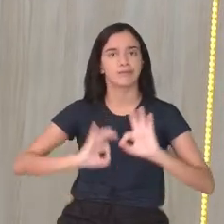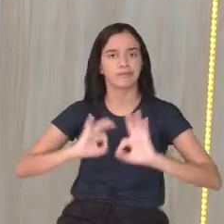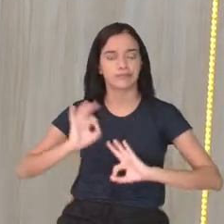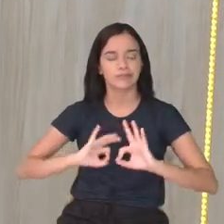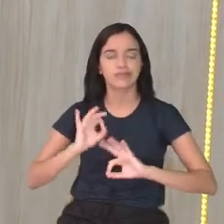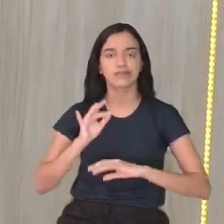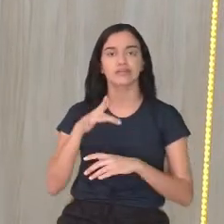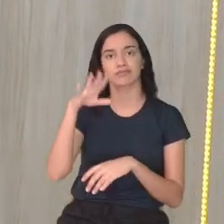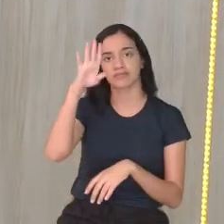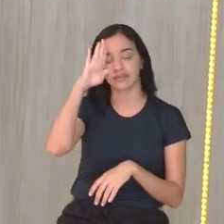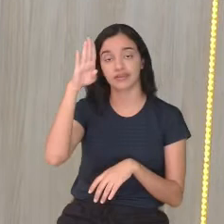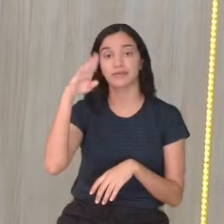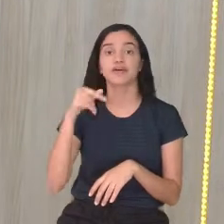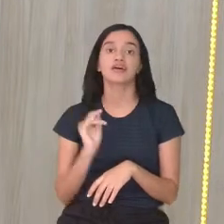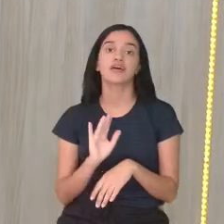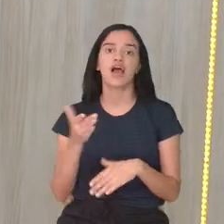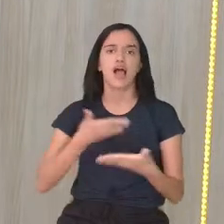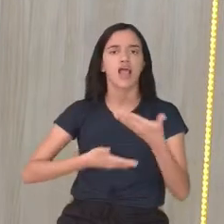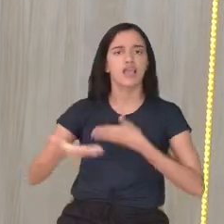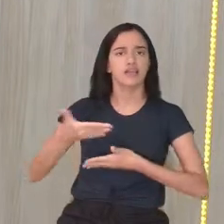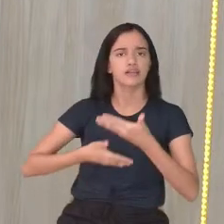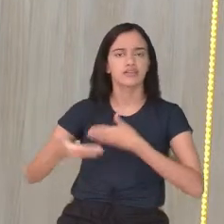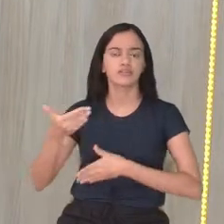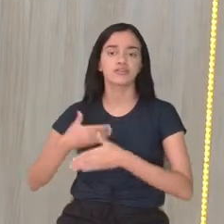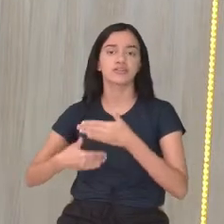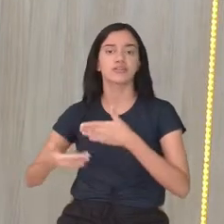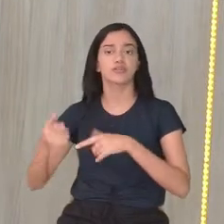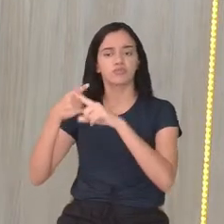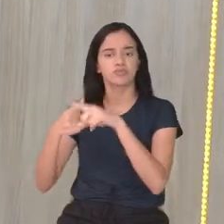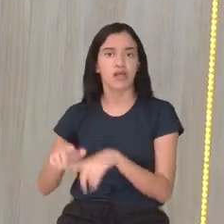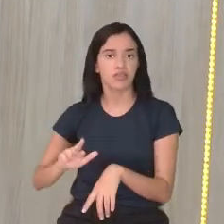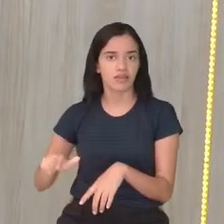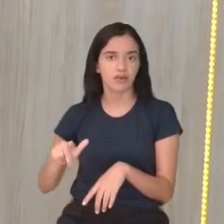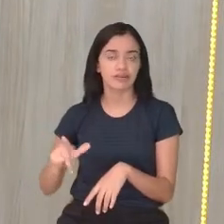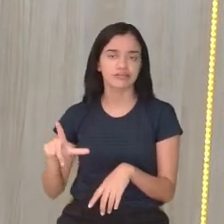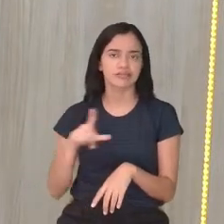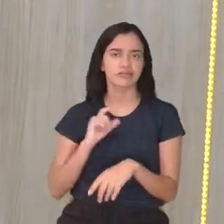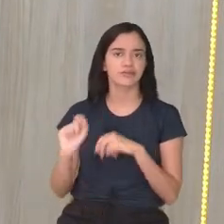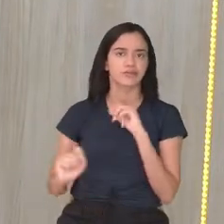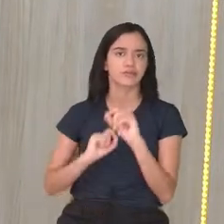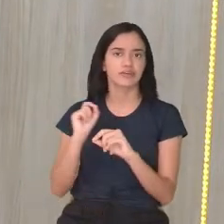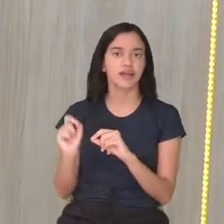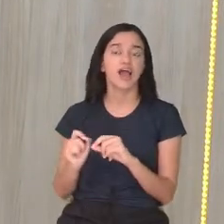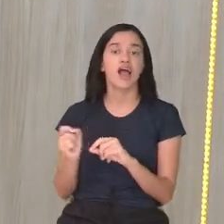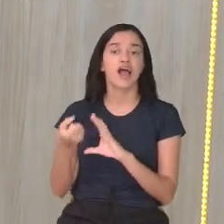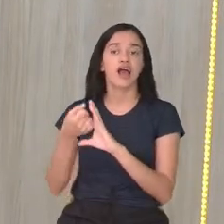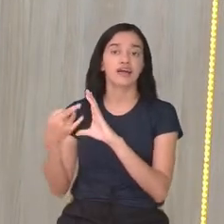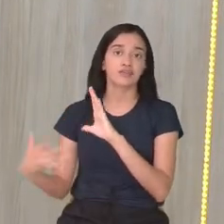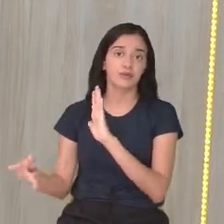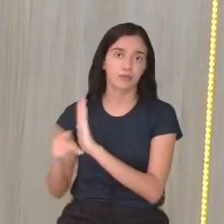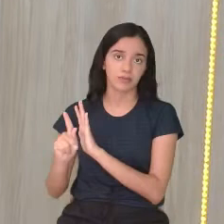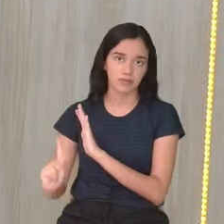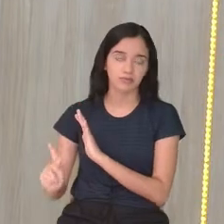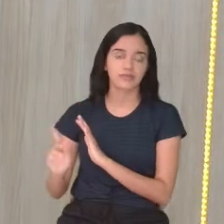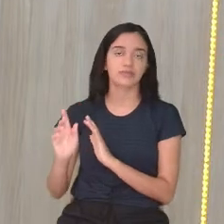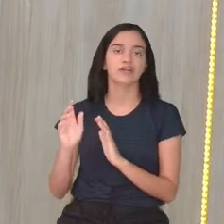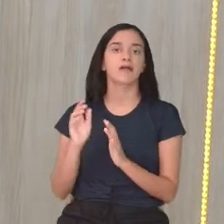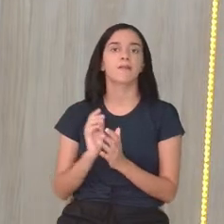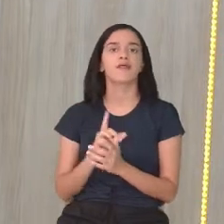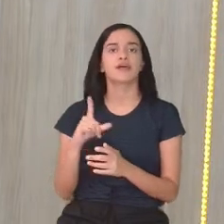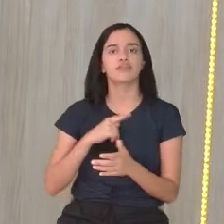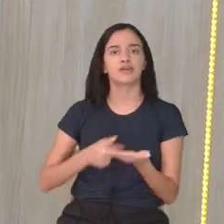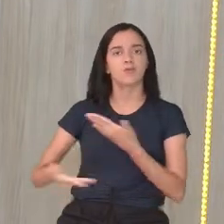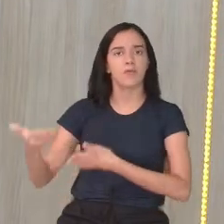militar. Então, essa relação não competitiva, ela tem, essa classificação não competitiva, ela tem